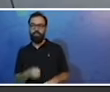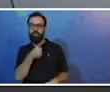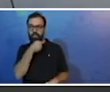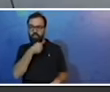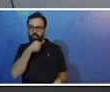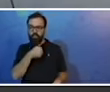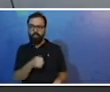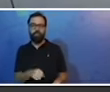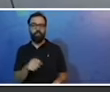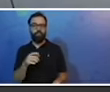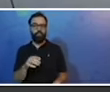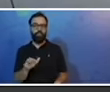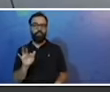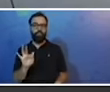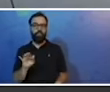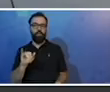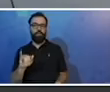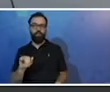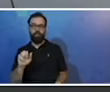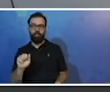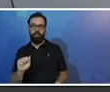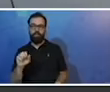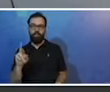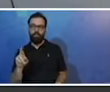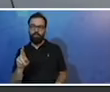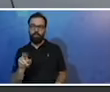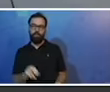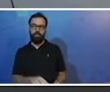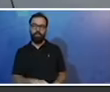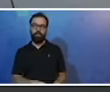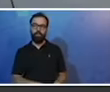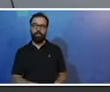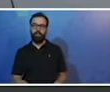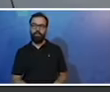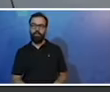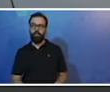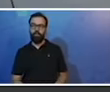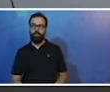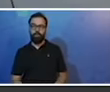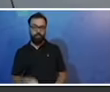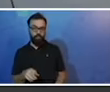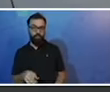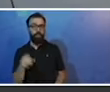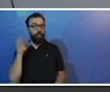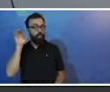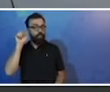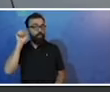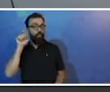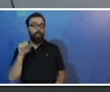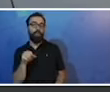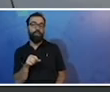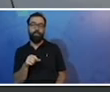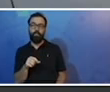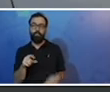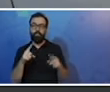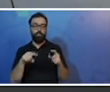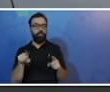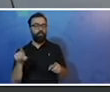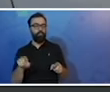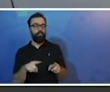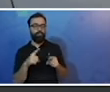é uma brincadeira bem antiga Tá talvez aí vocês já tenham escutado essa musiquinha em algum lugar ou tenha